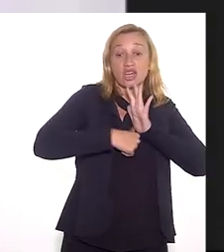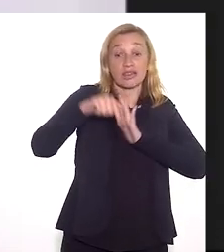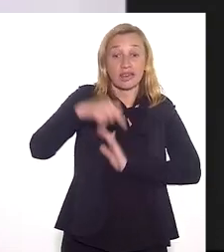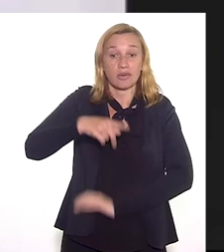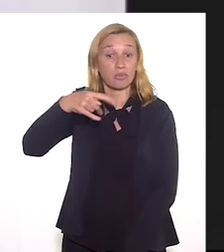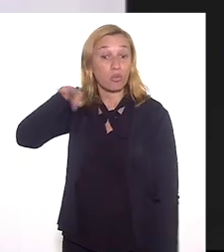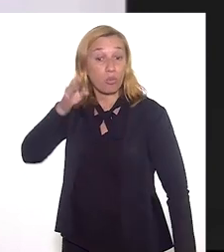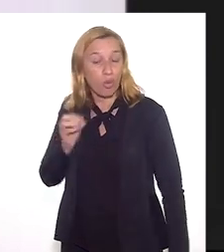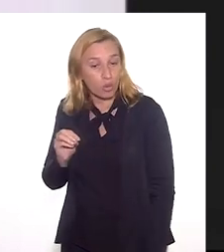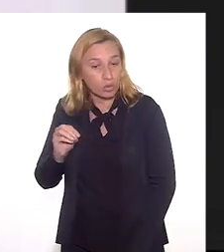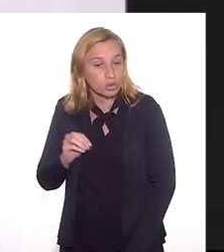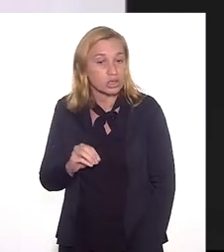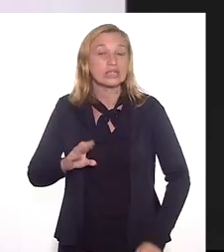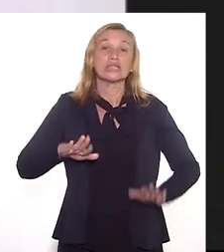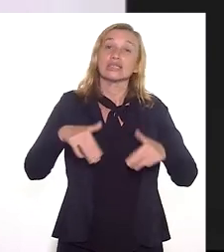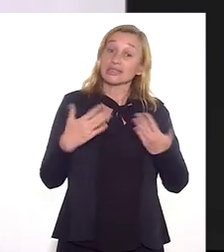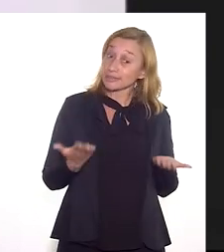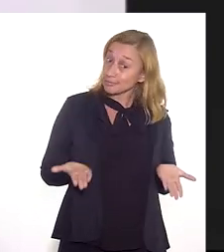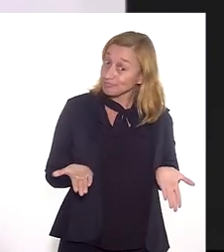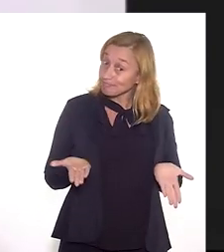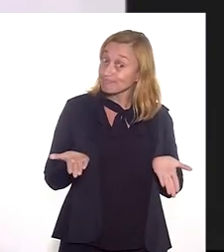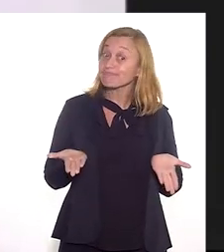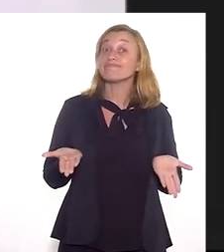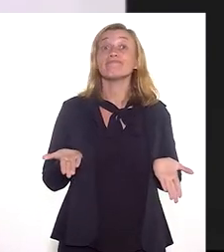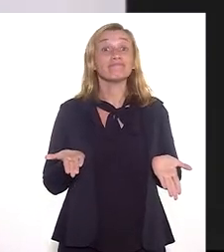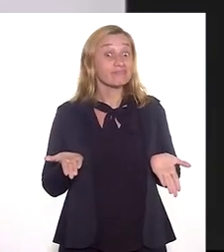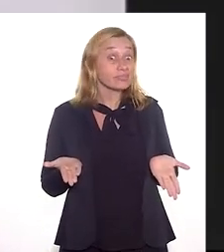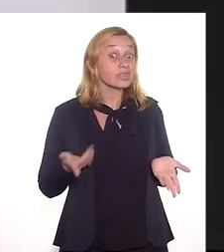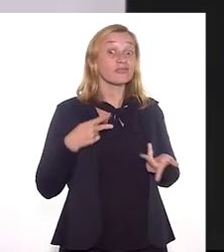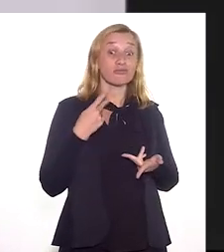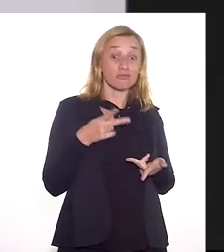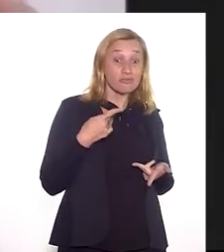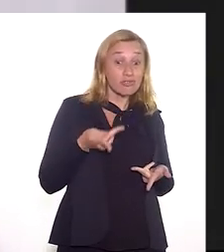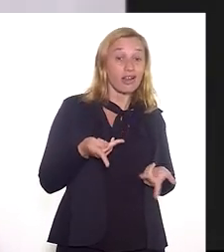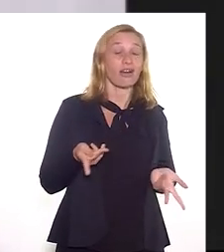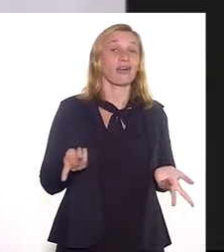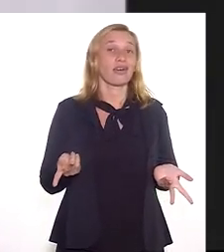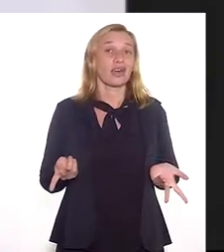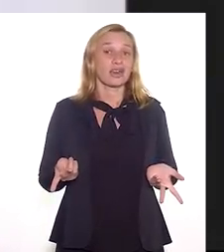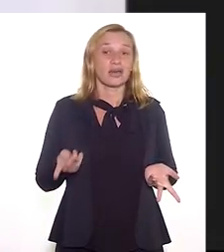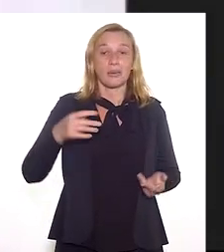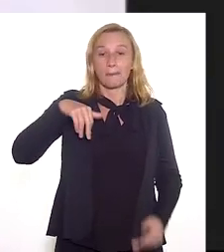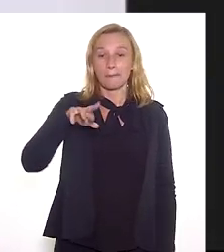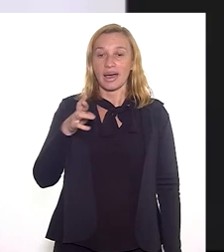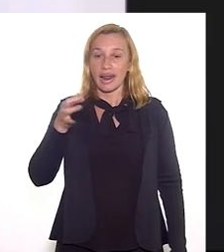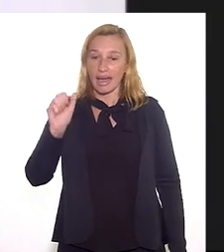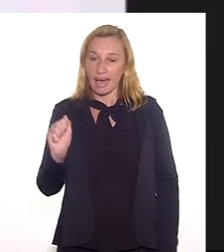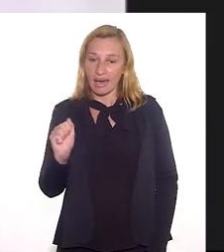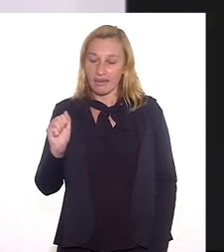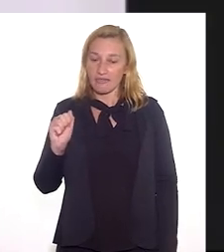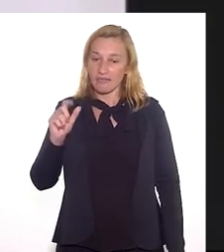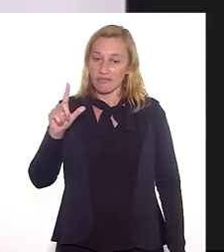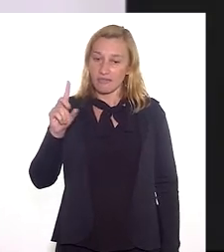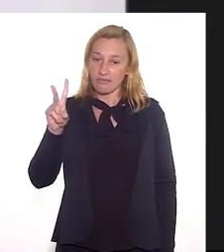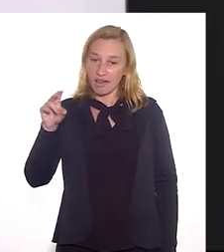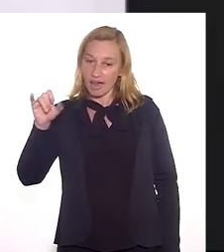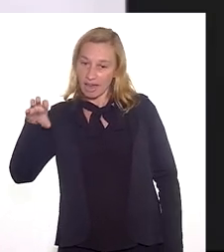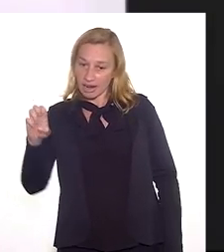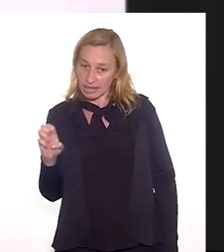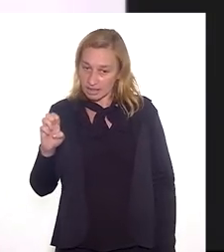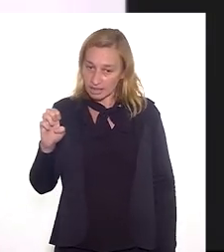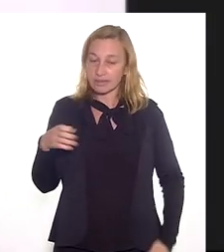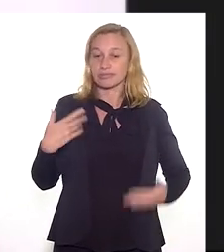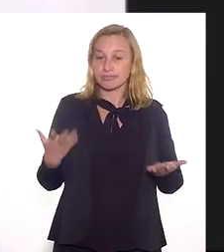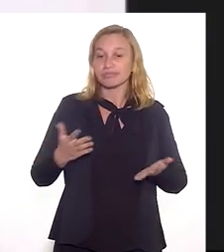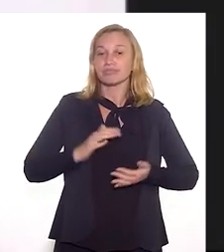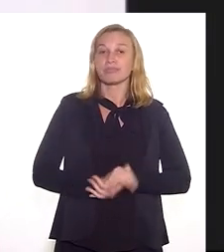uma identidade aqui para o Porto. E aí, debaixo desse guarda-chuva, vamos chamar assim, do Porto Maravalle,